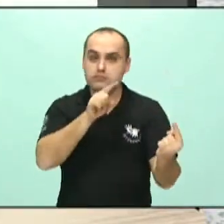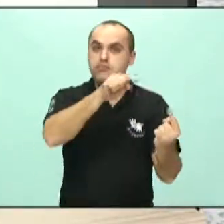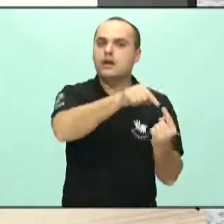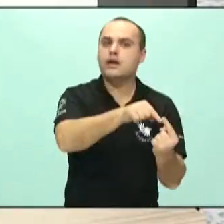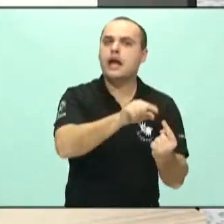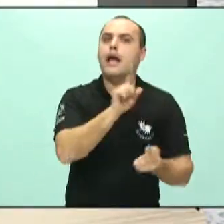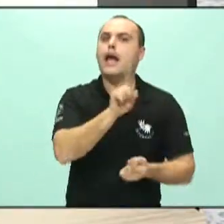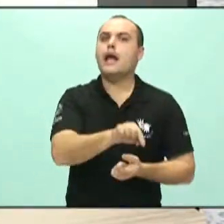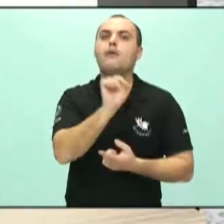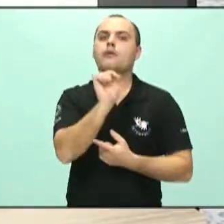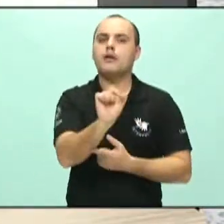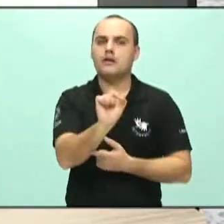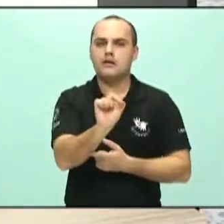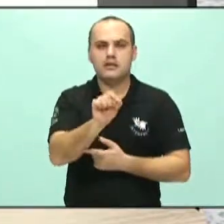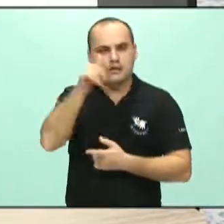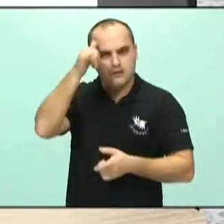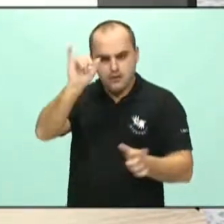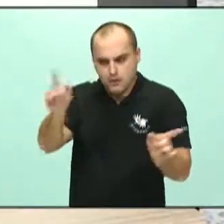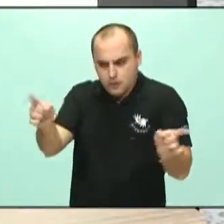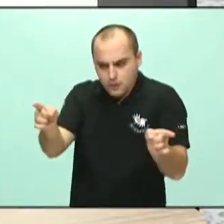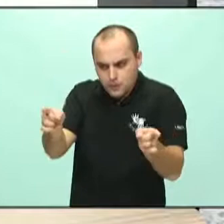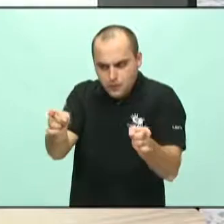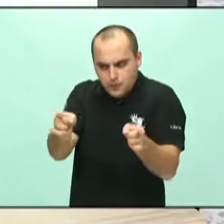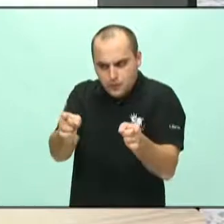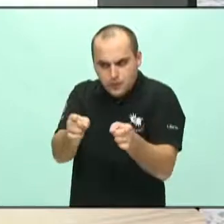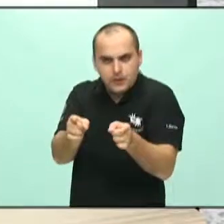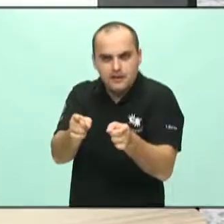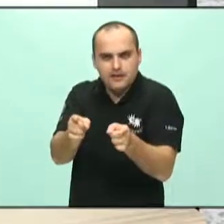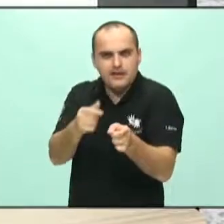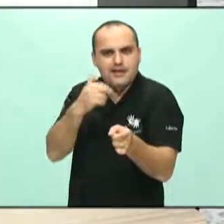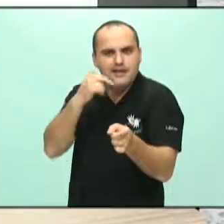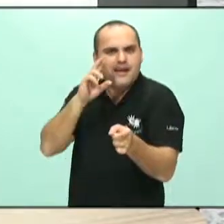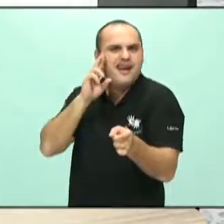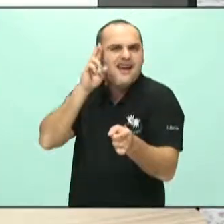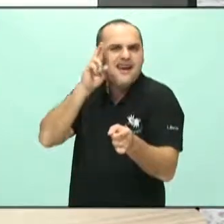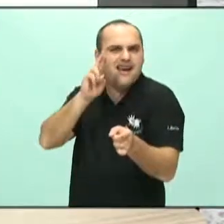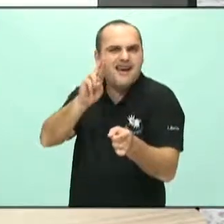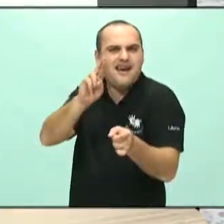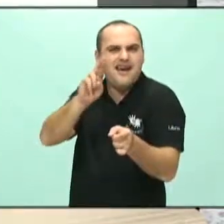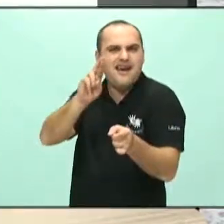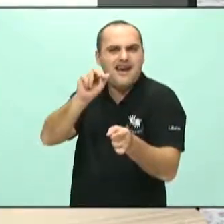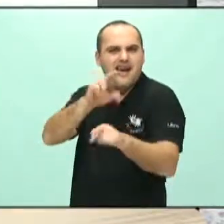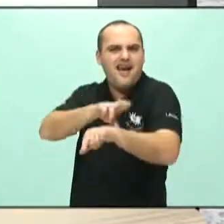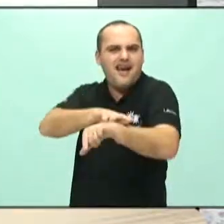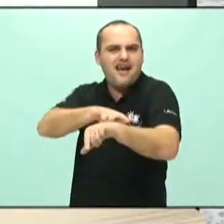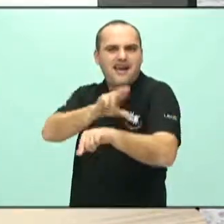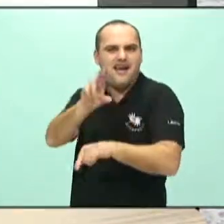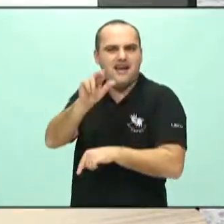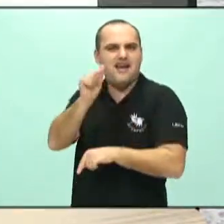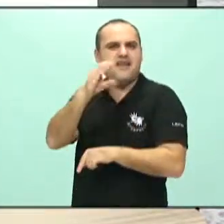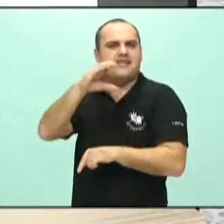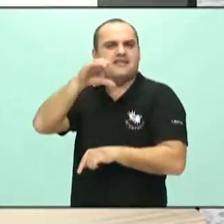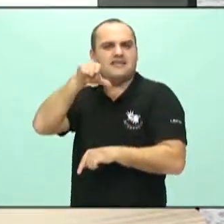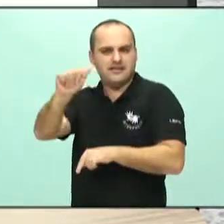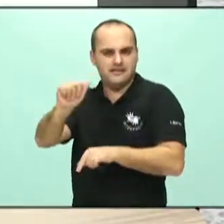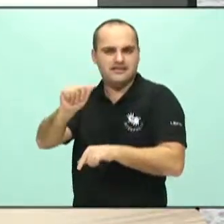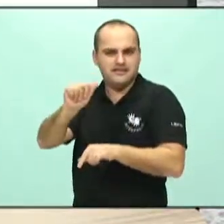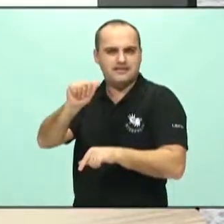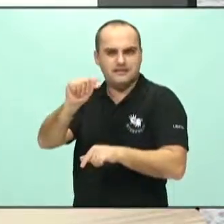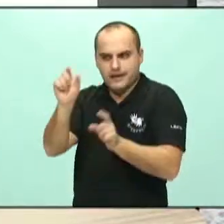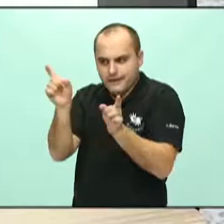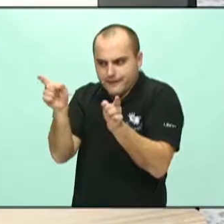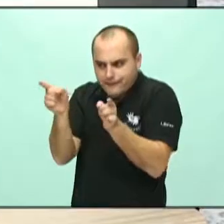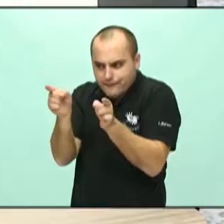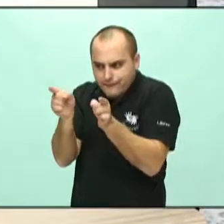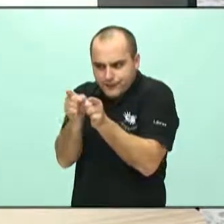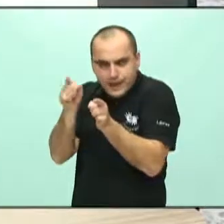as desigualdades étnicas e as desigualdades nas relações étnico-raciais. Então, nós